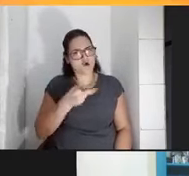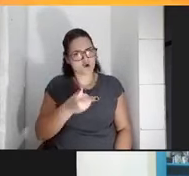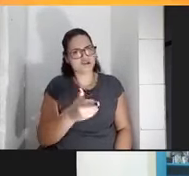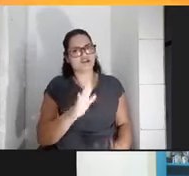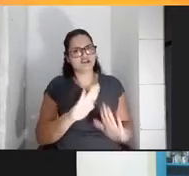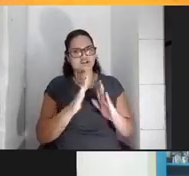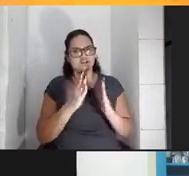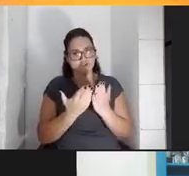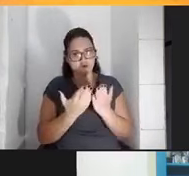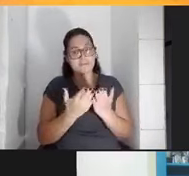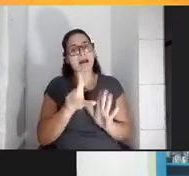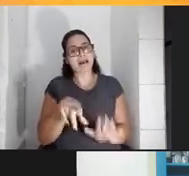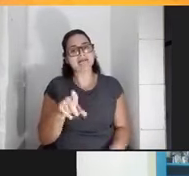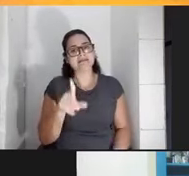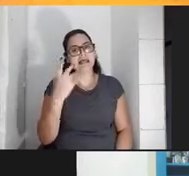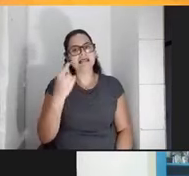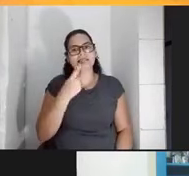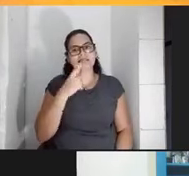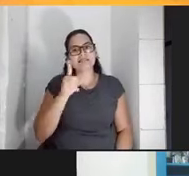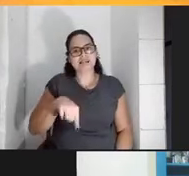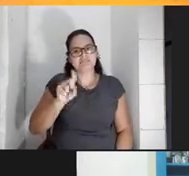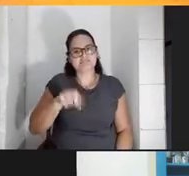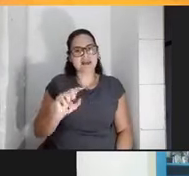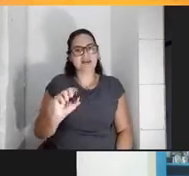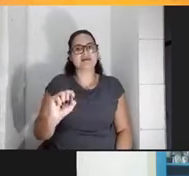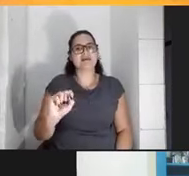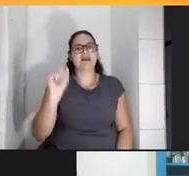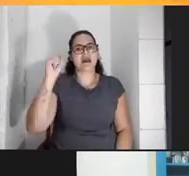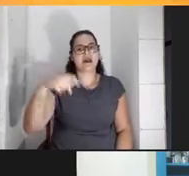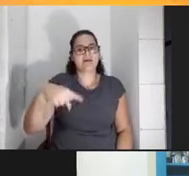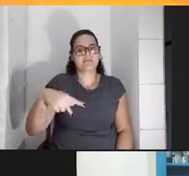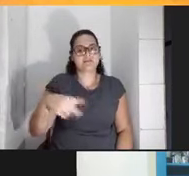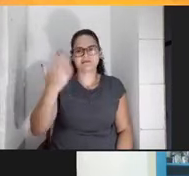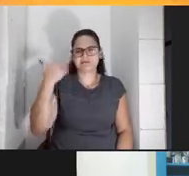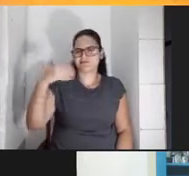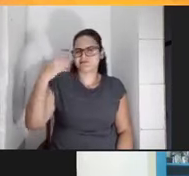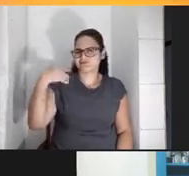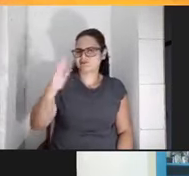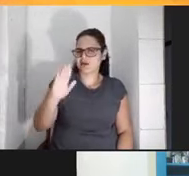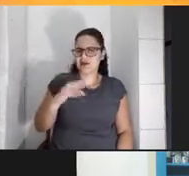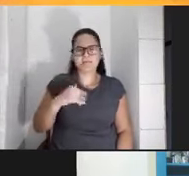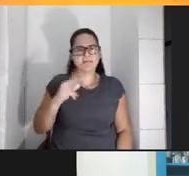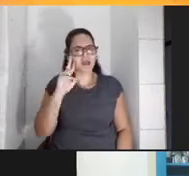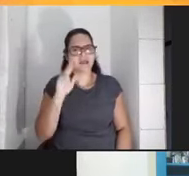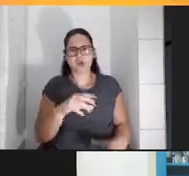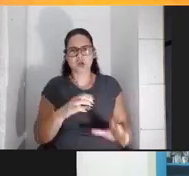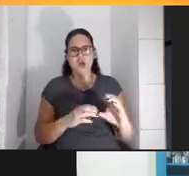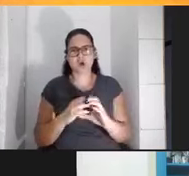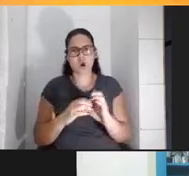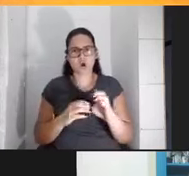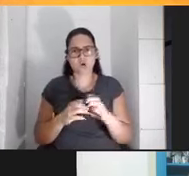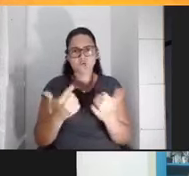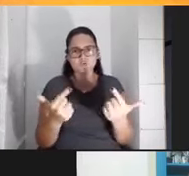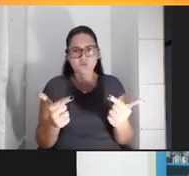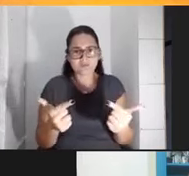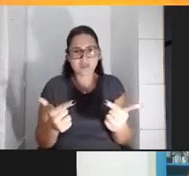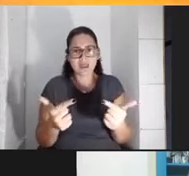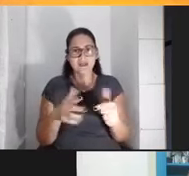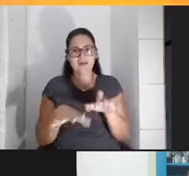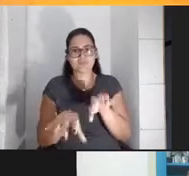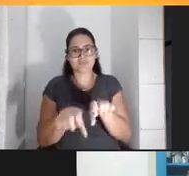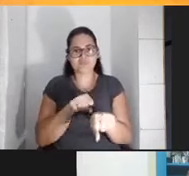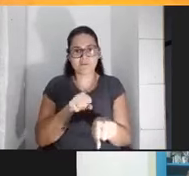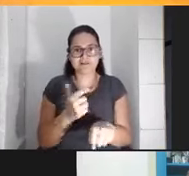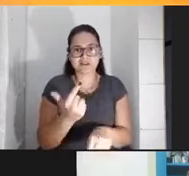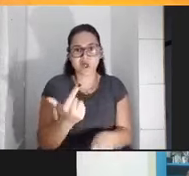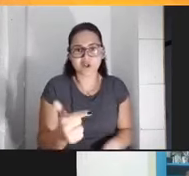estar aposentada. Mas assim, quando a gente olha para o lado, não tem como curso público, não tem formação, que inclusive quando